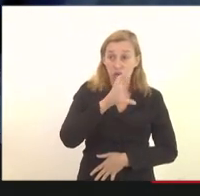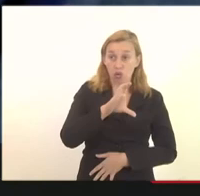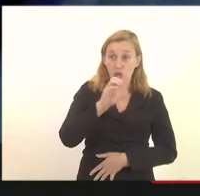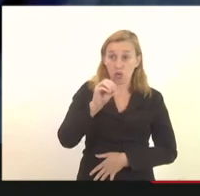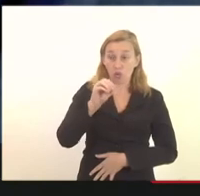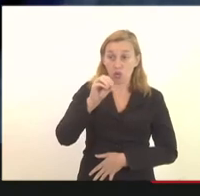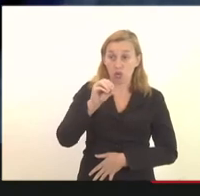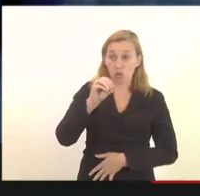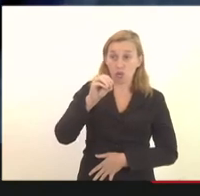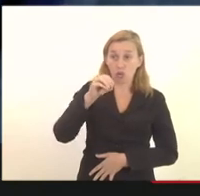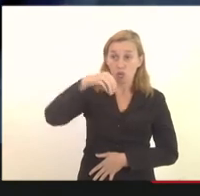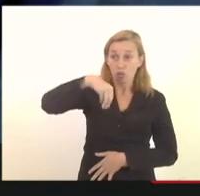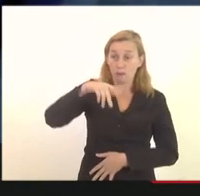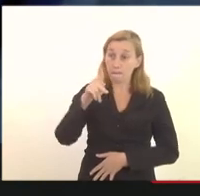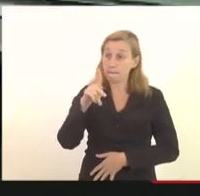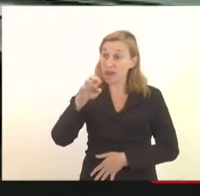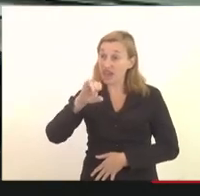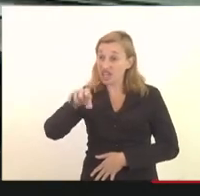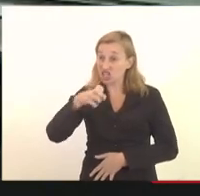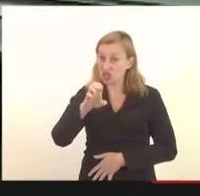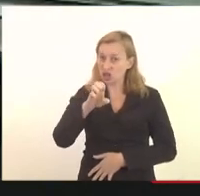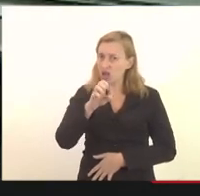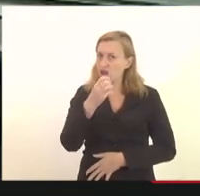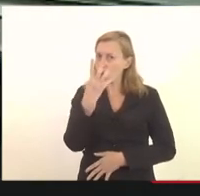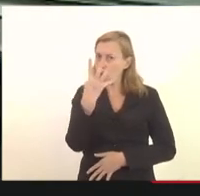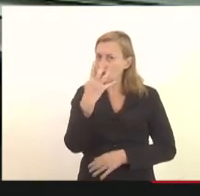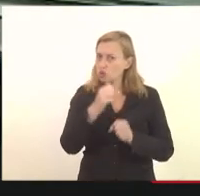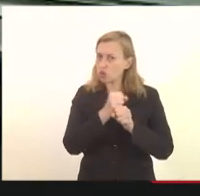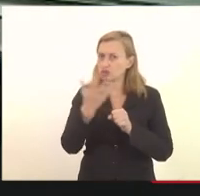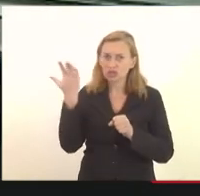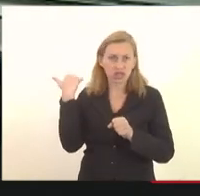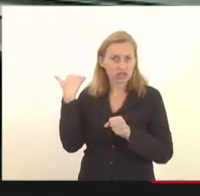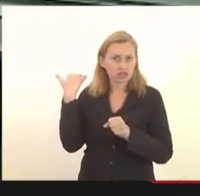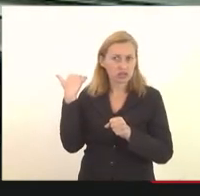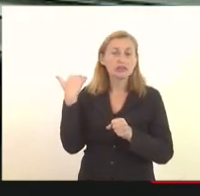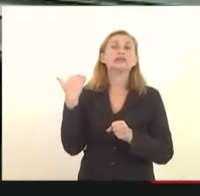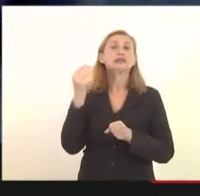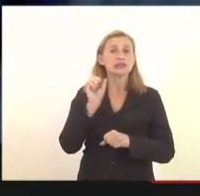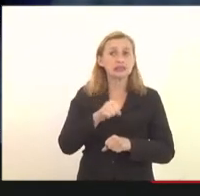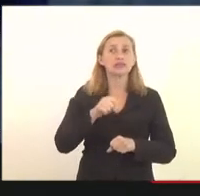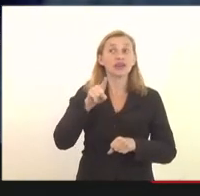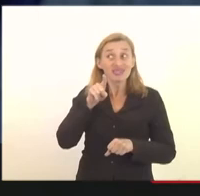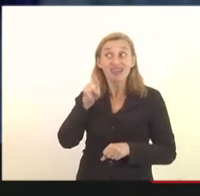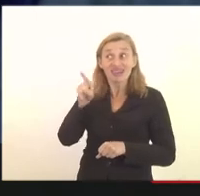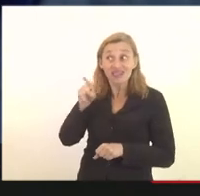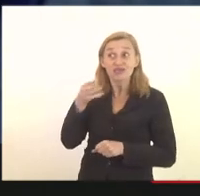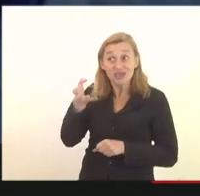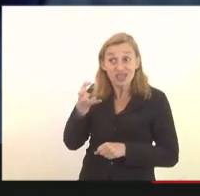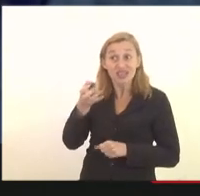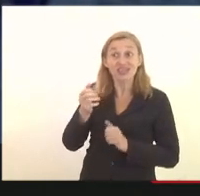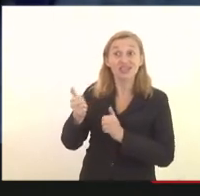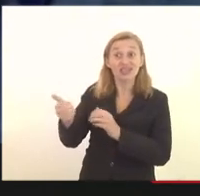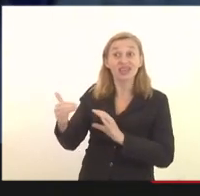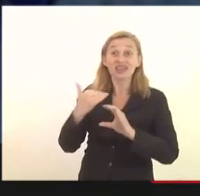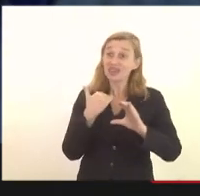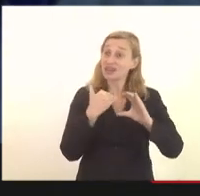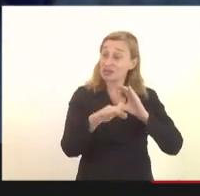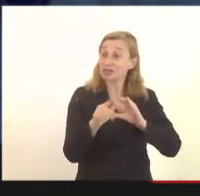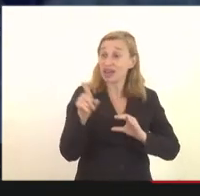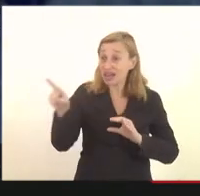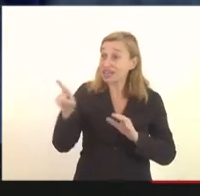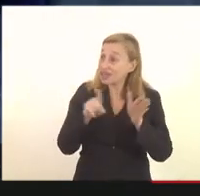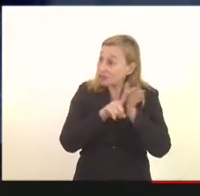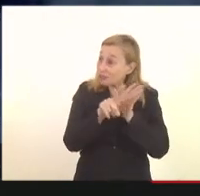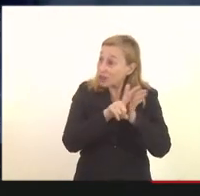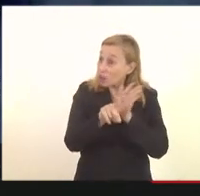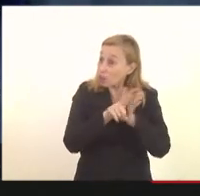encaminhei há bastante tempo. Sim, mas há 4 anos atrás... Pois é, mas é esse que eu gostaria que fosse encaminhado, porque ali estão as críticas.